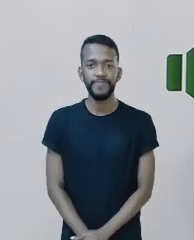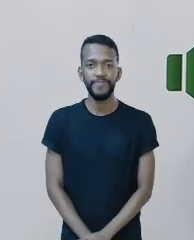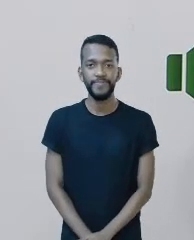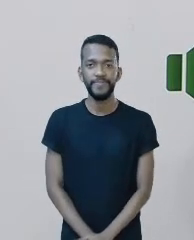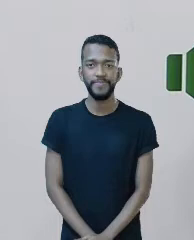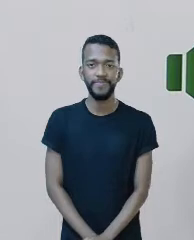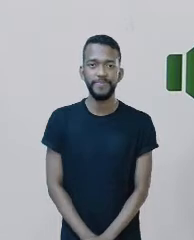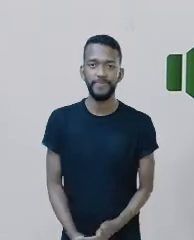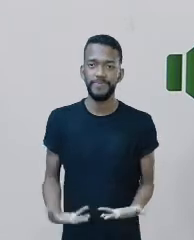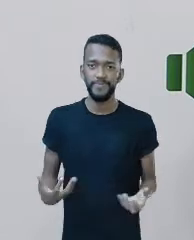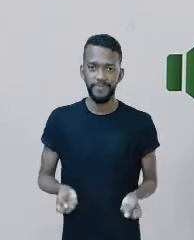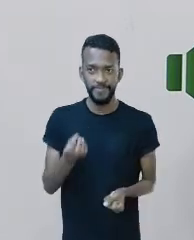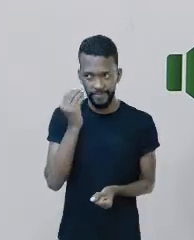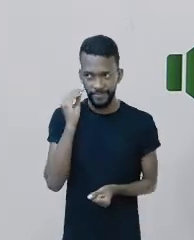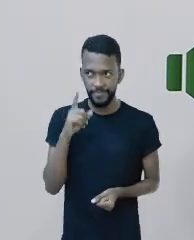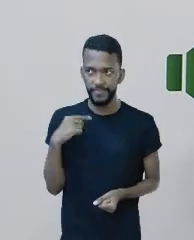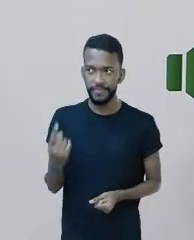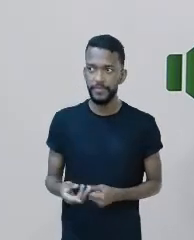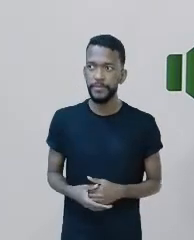Vamos ver o próximo.